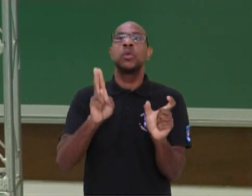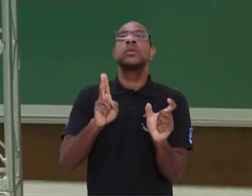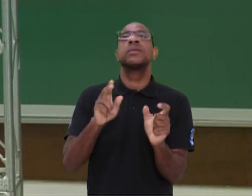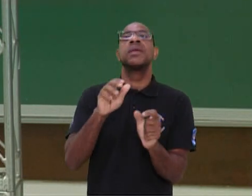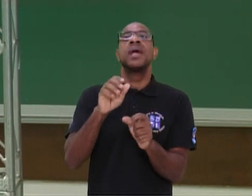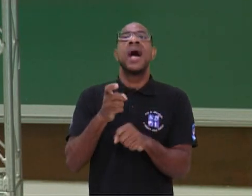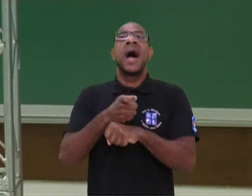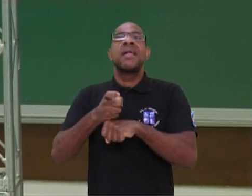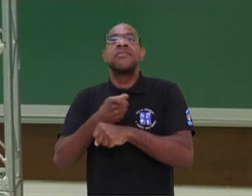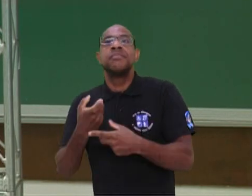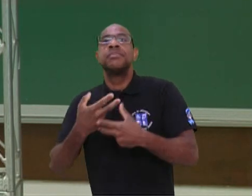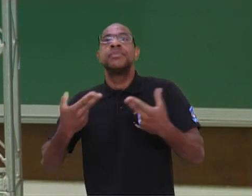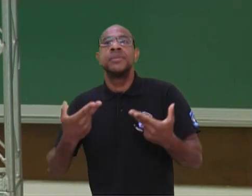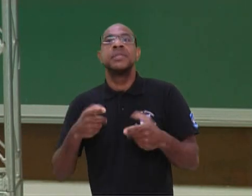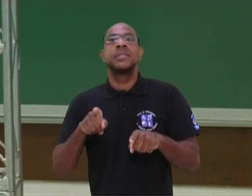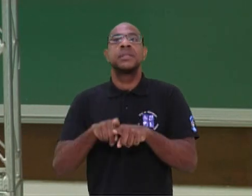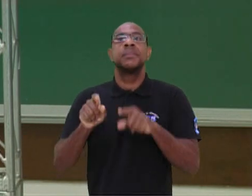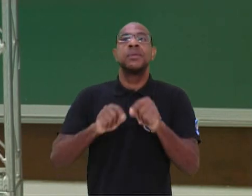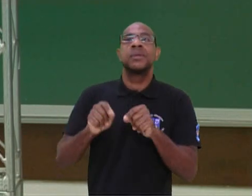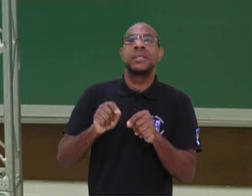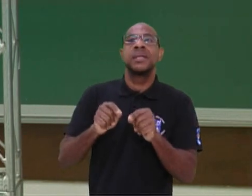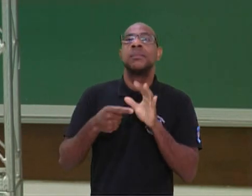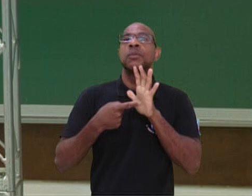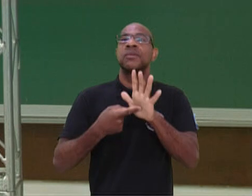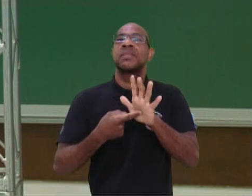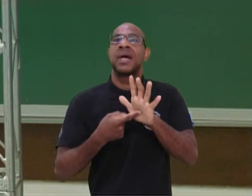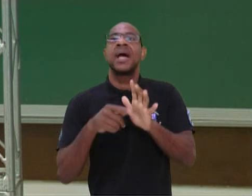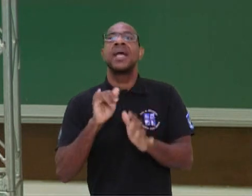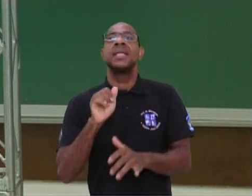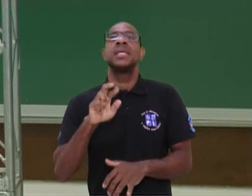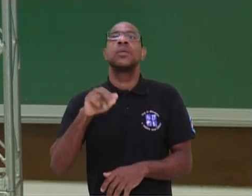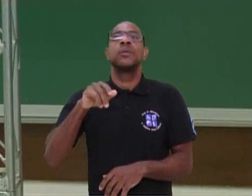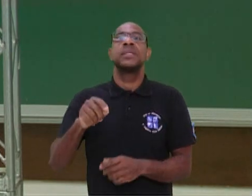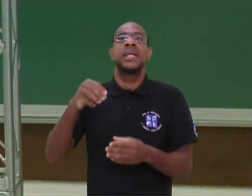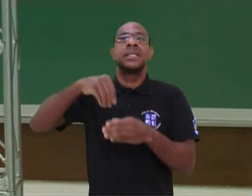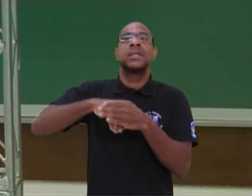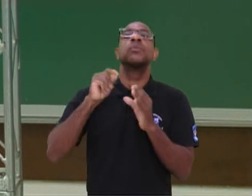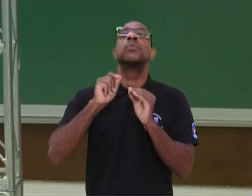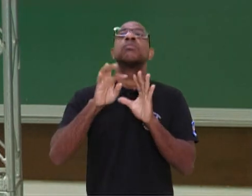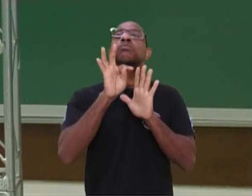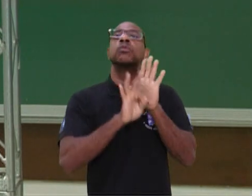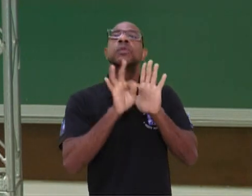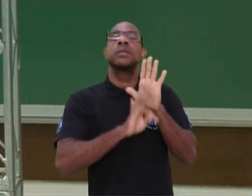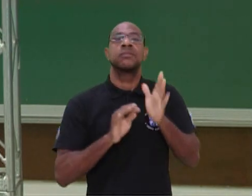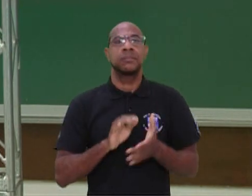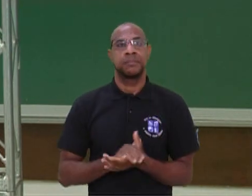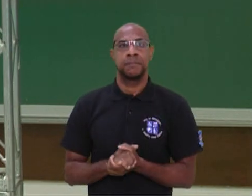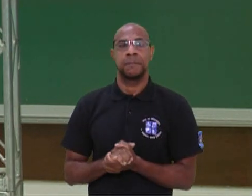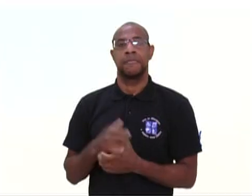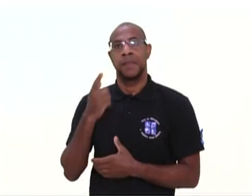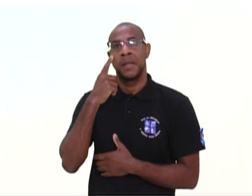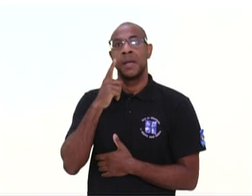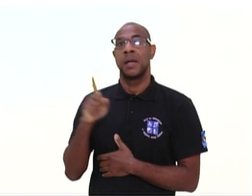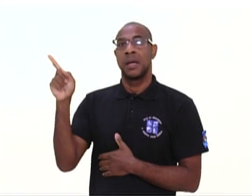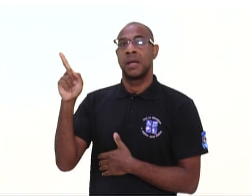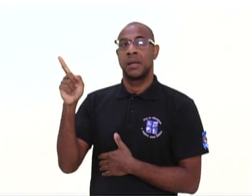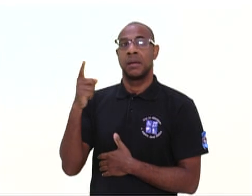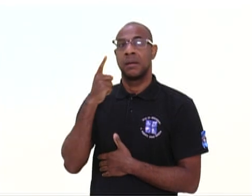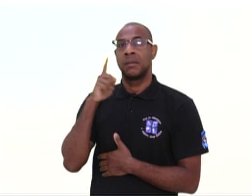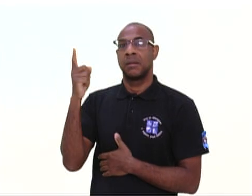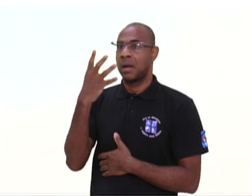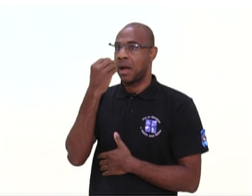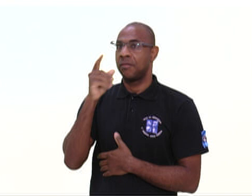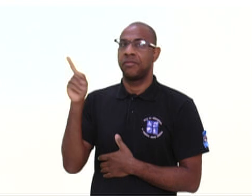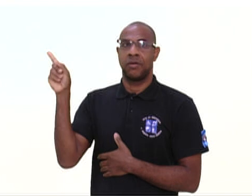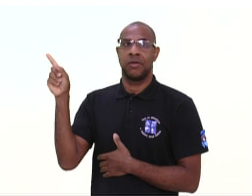e reconhecendo efeitos de ironia de um texto, ok? Vamos juntos. Pessoal, aqui vocês têm no ecrã, na